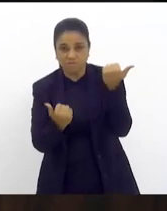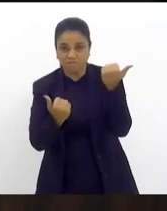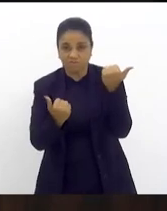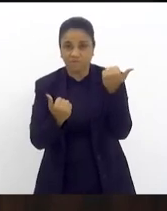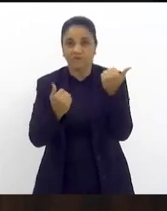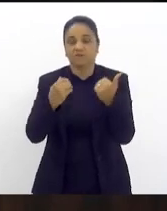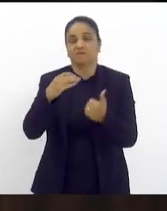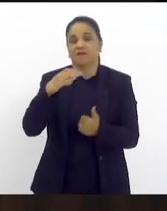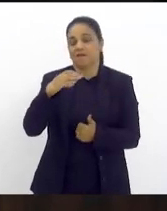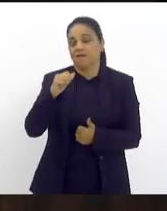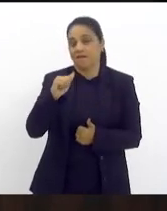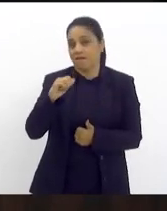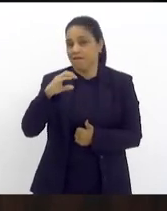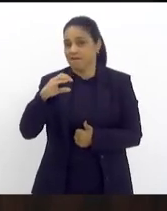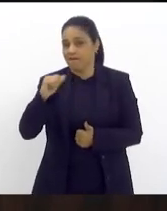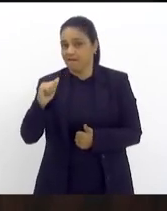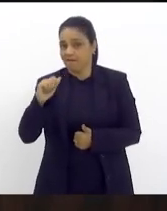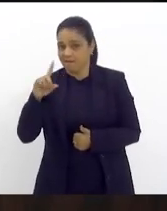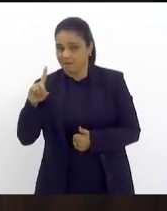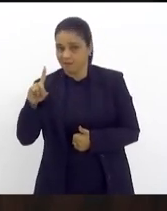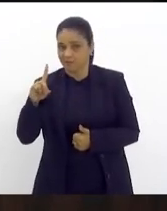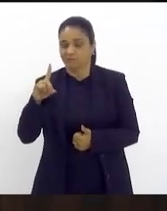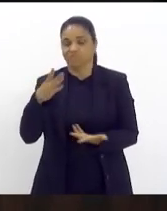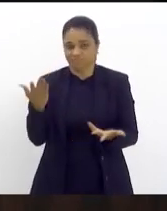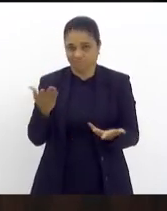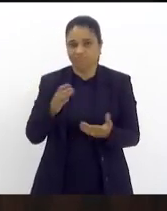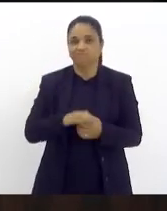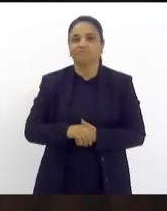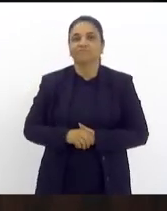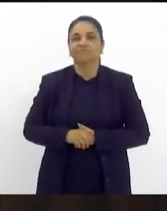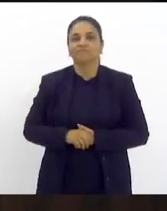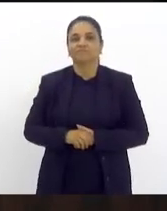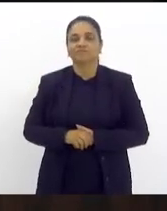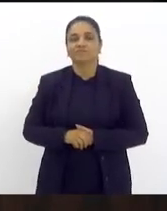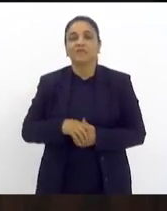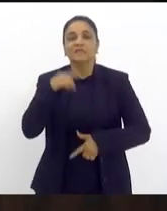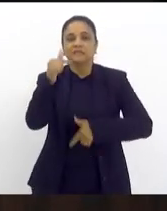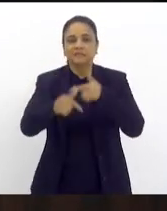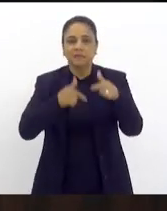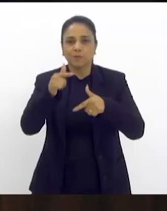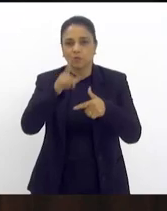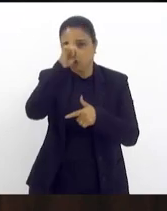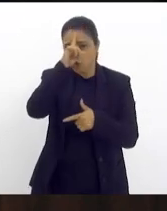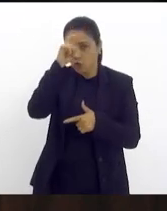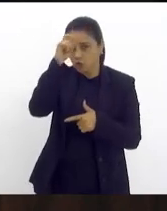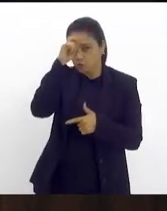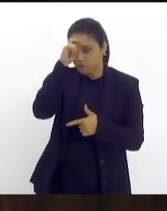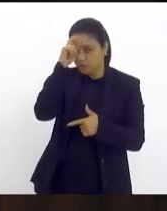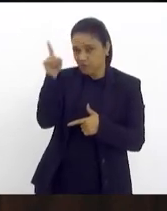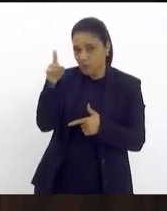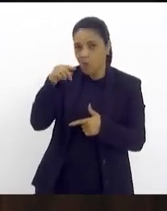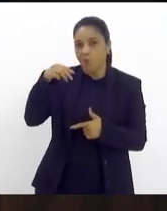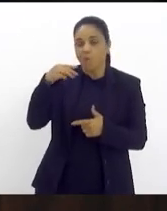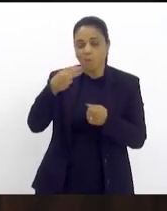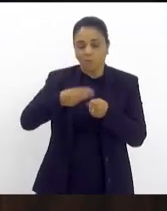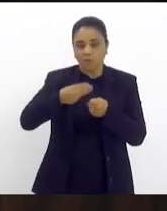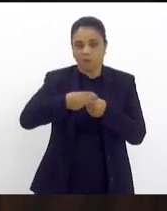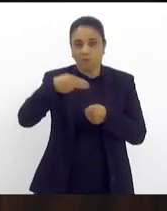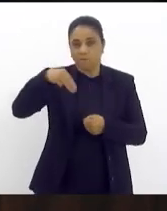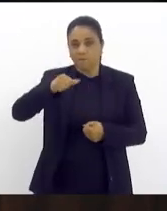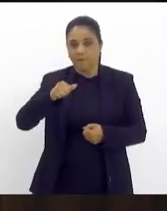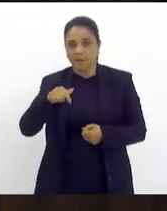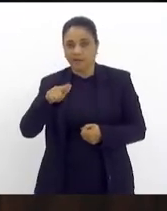CAD, atualmente licenciado. Trabalhou no Hospital Municipal de Mangaratiba, mas sua